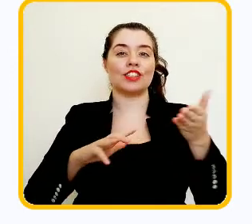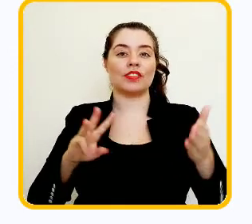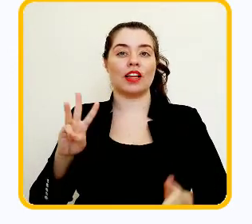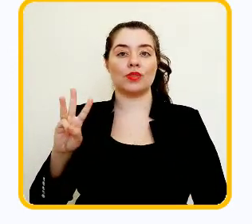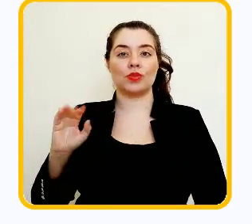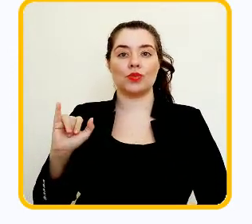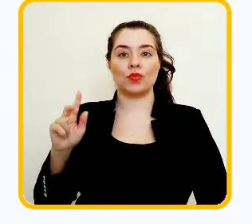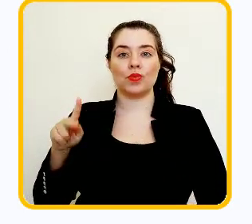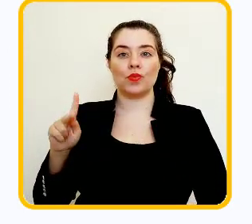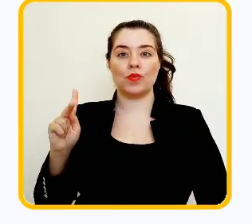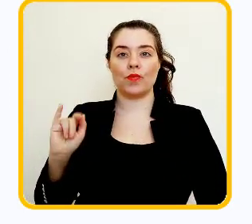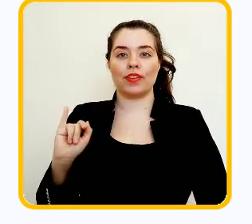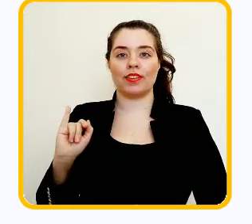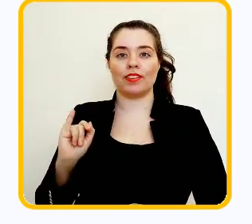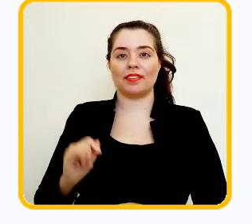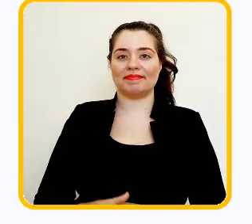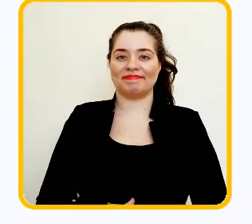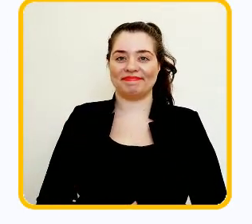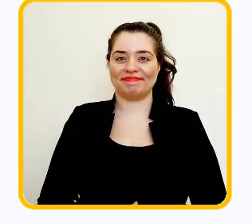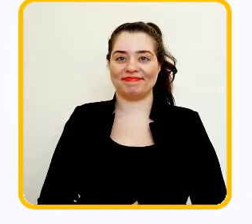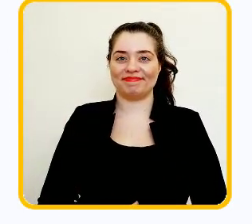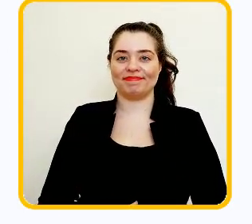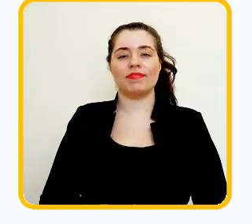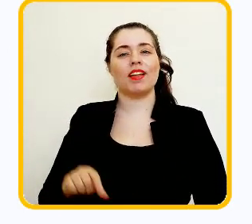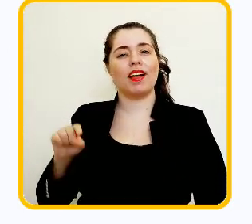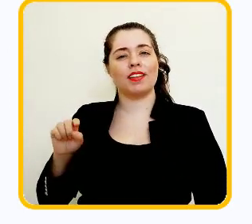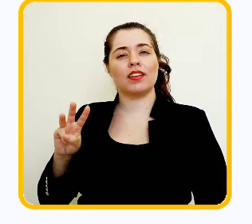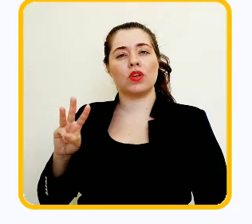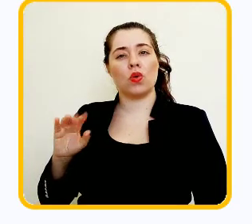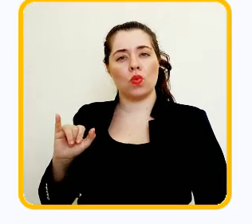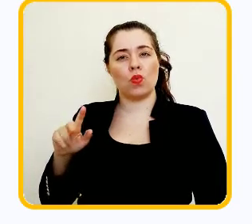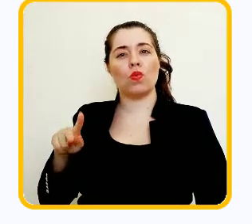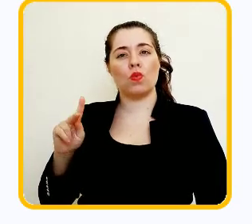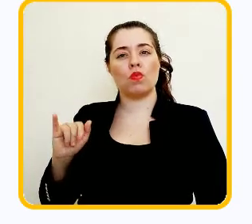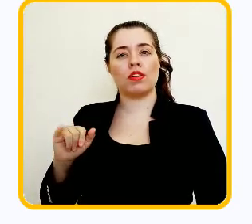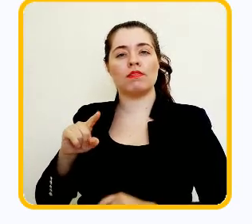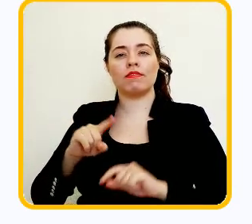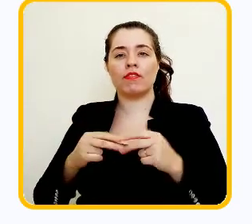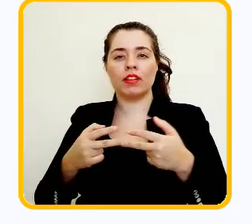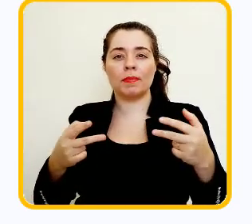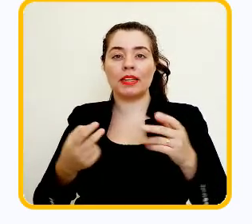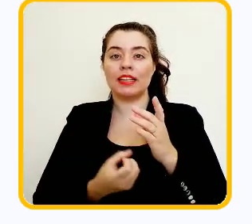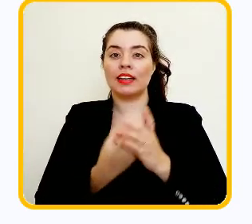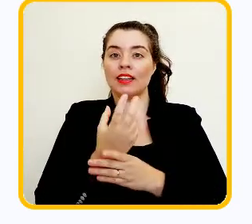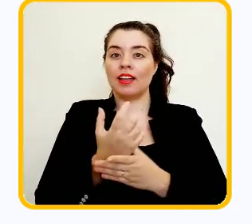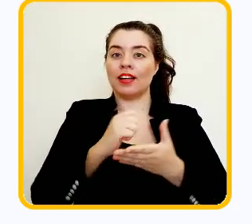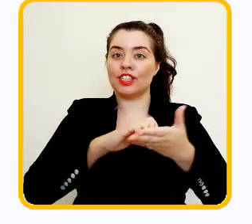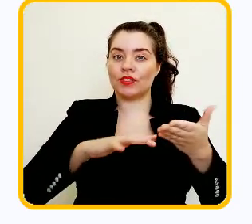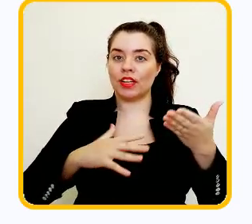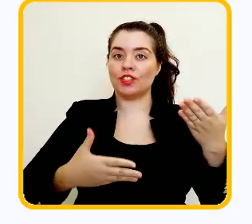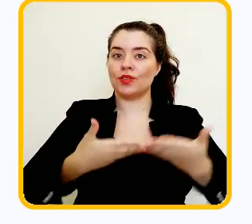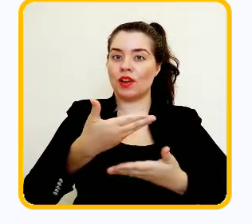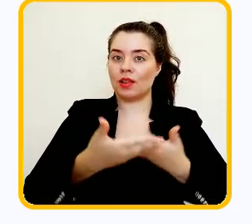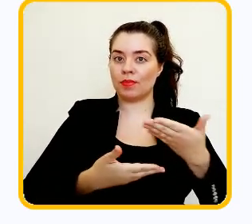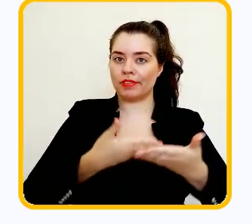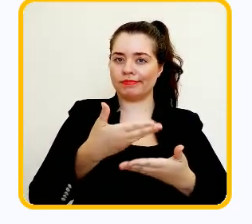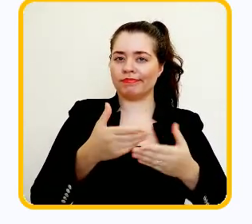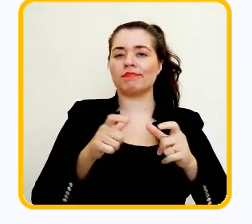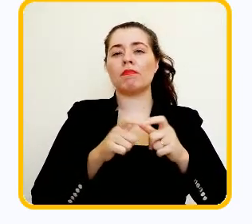Agora eu vou te apresentar a atividade Wiki. Wiki é uma ferramenta para a elaboração de